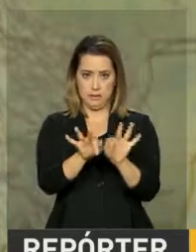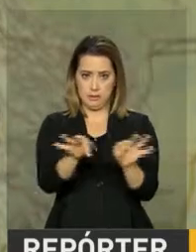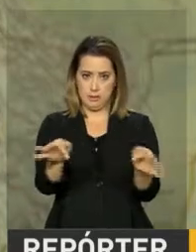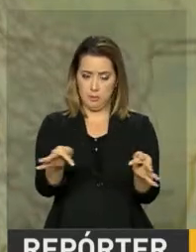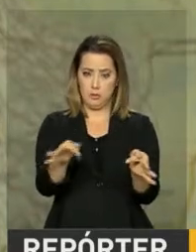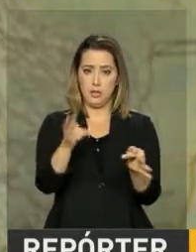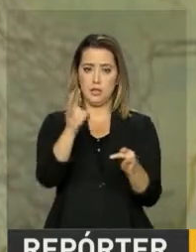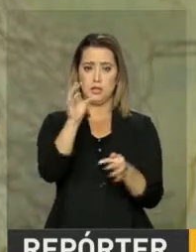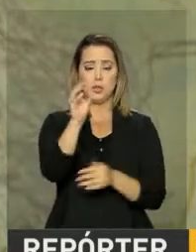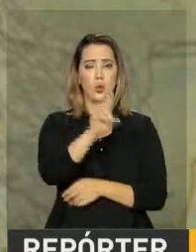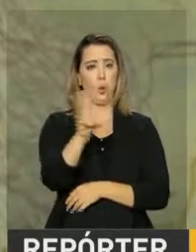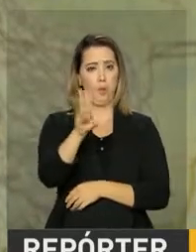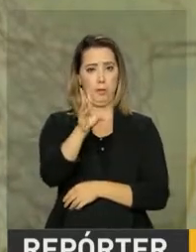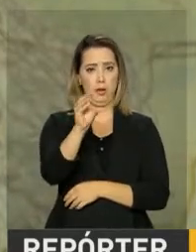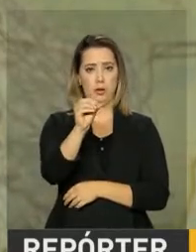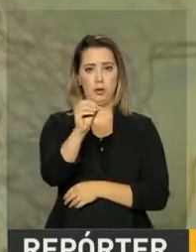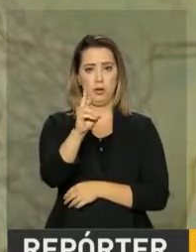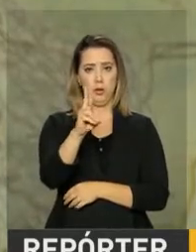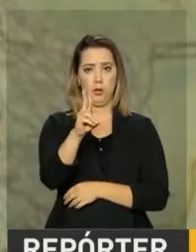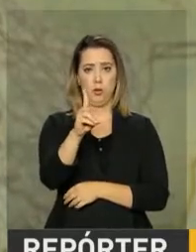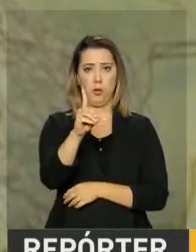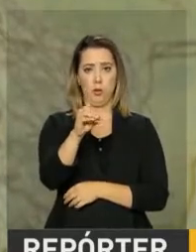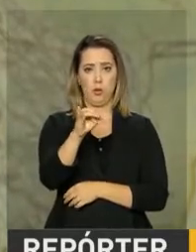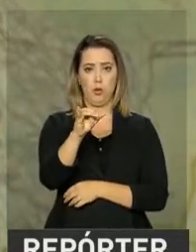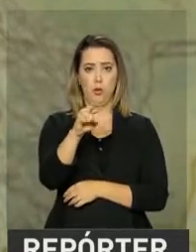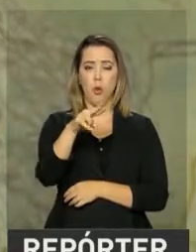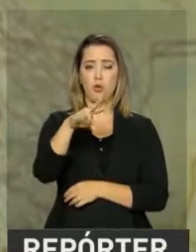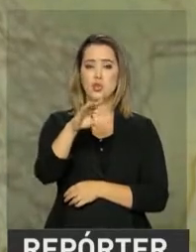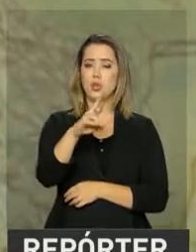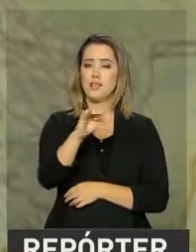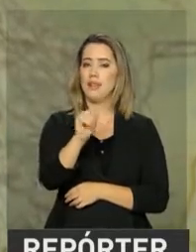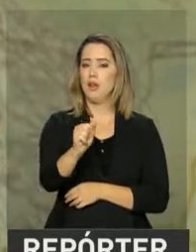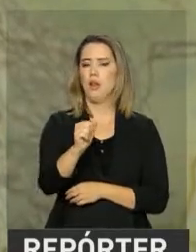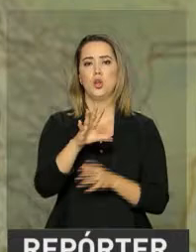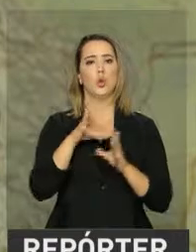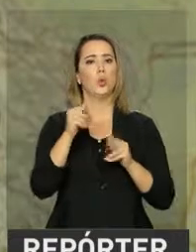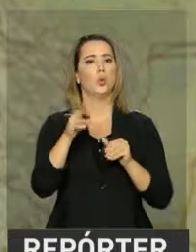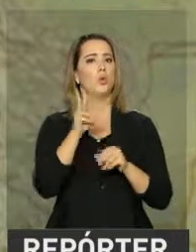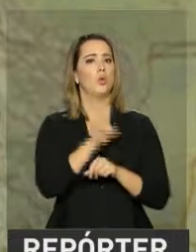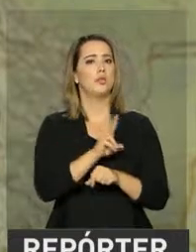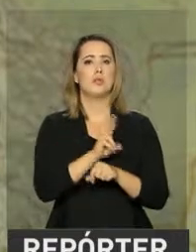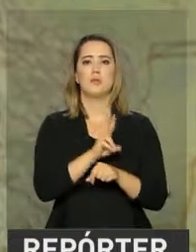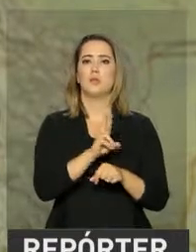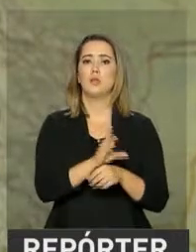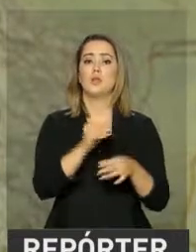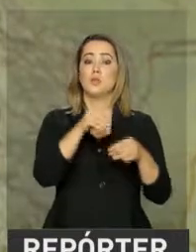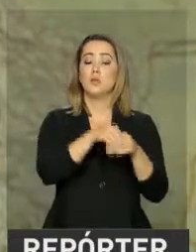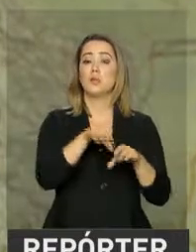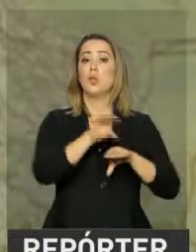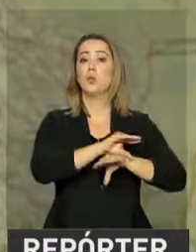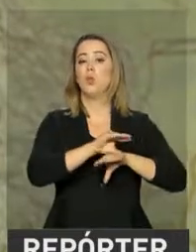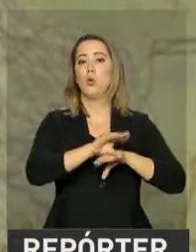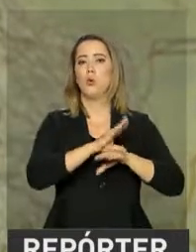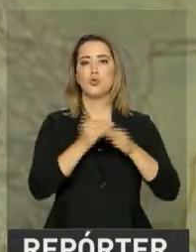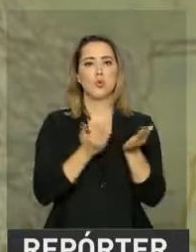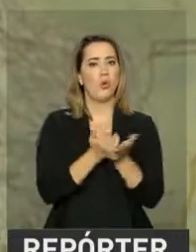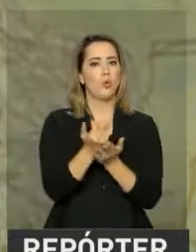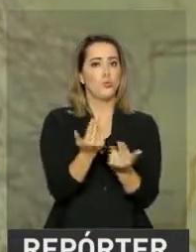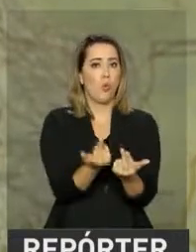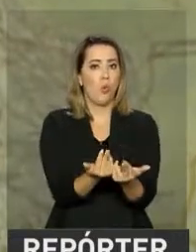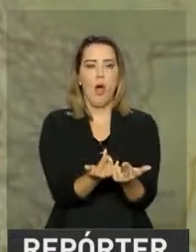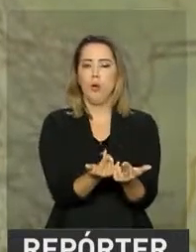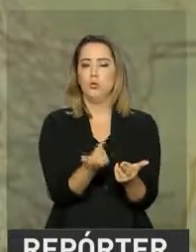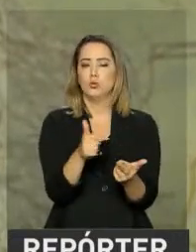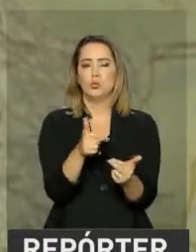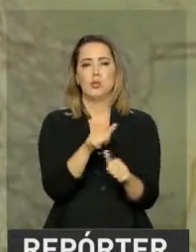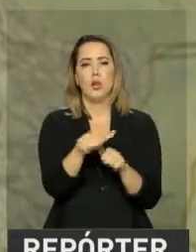ela não altera em nada em absolutamente nada todos os direitos protetivos que estão na constituição e que são repetidos